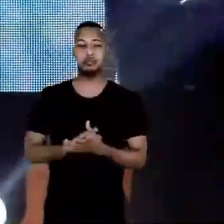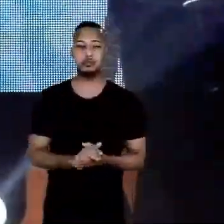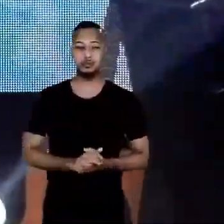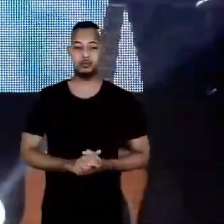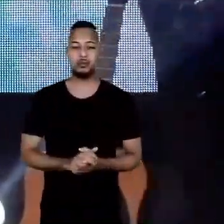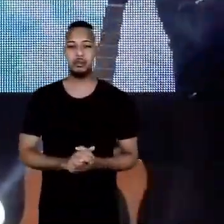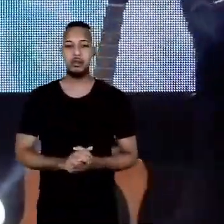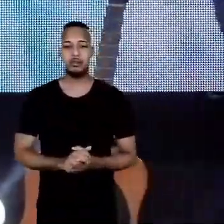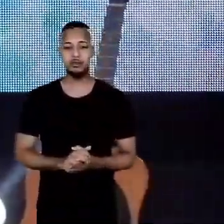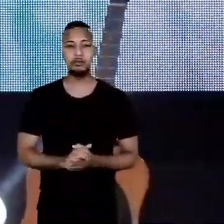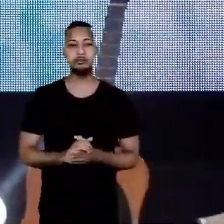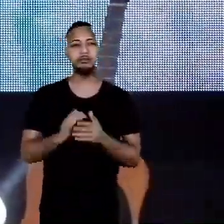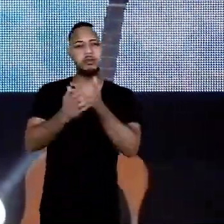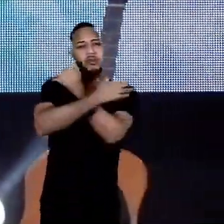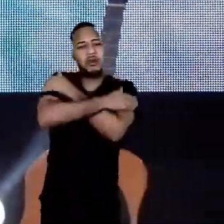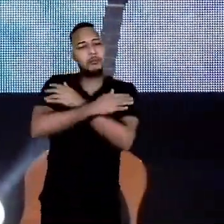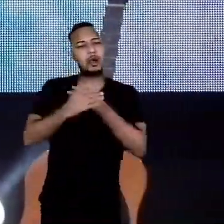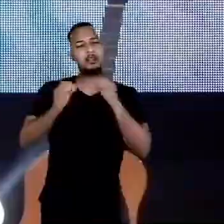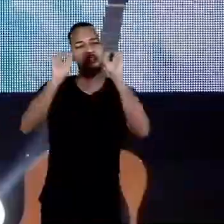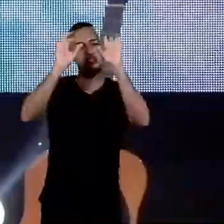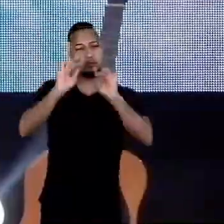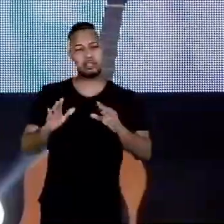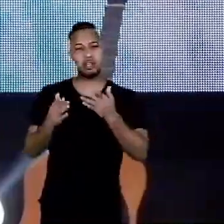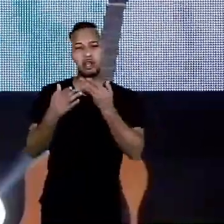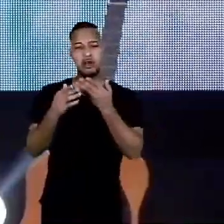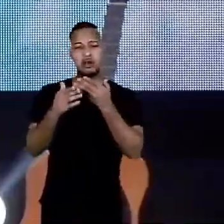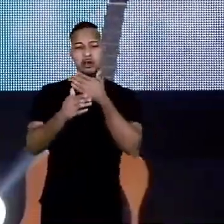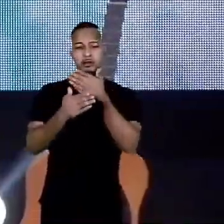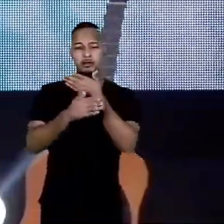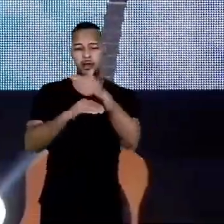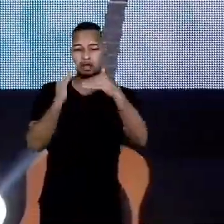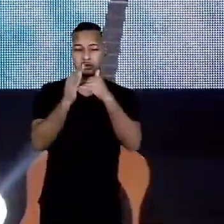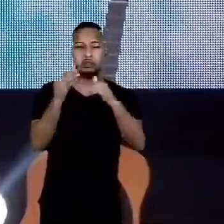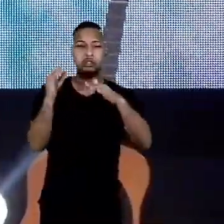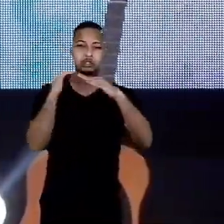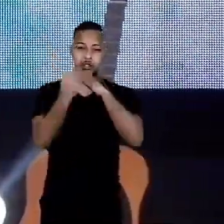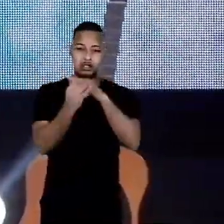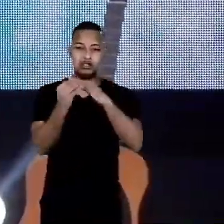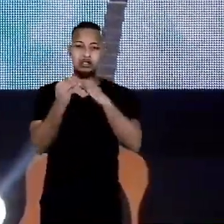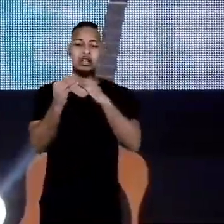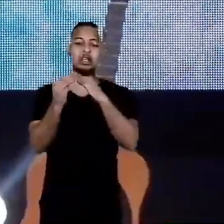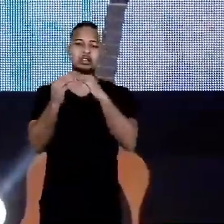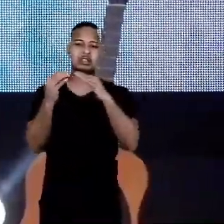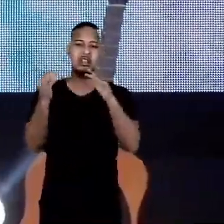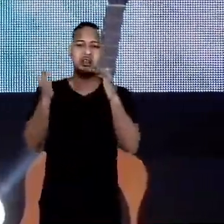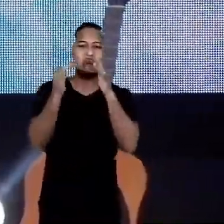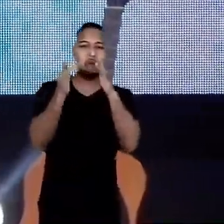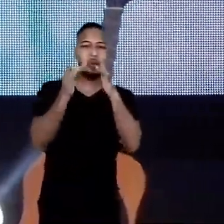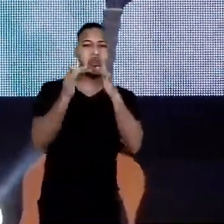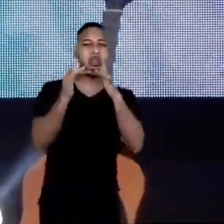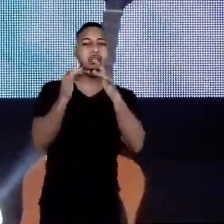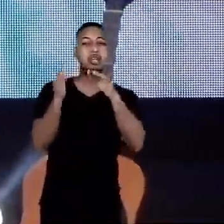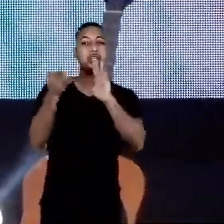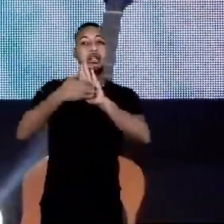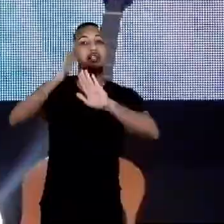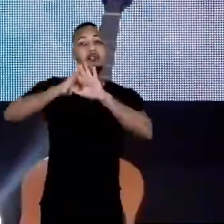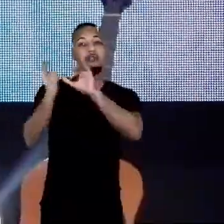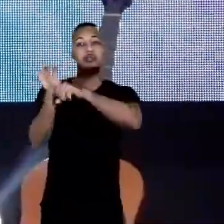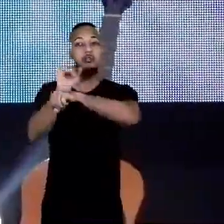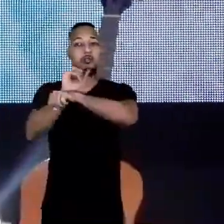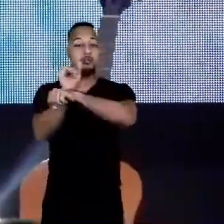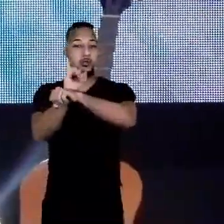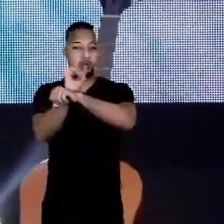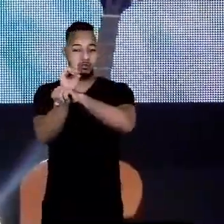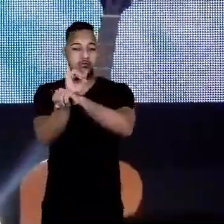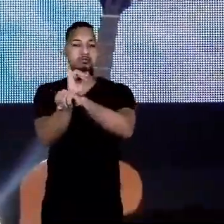a todas as células do Brasil e do mundo que estão conectadas agora através do campus online. Um abraço para todo